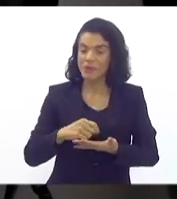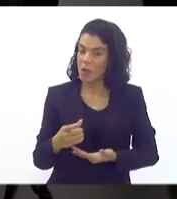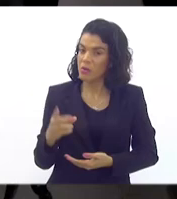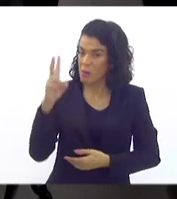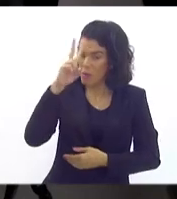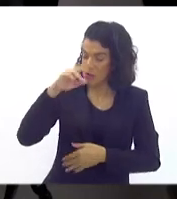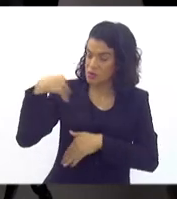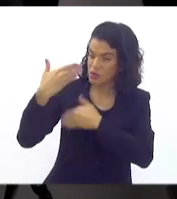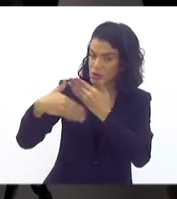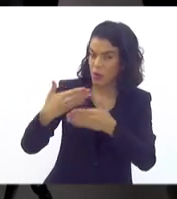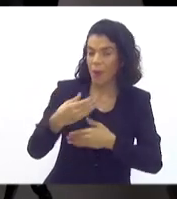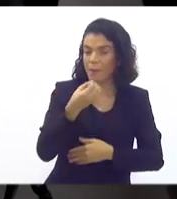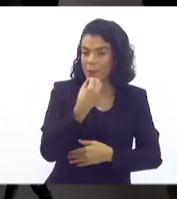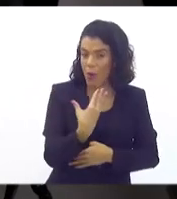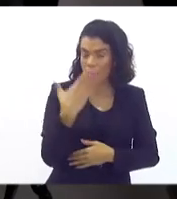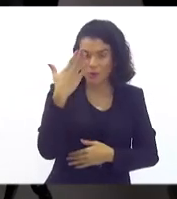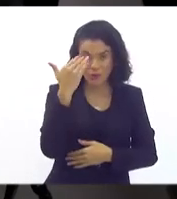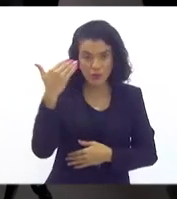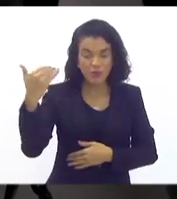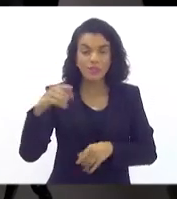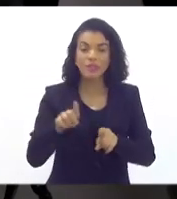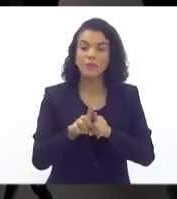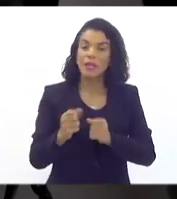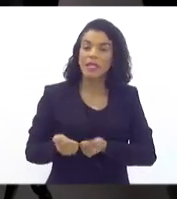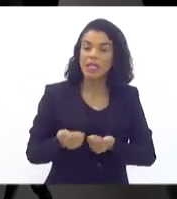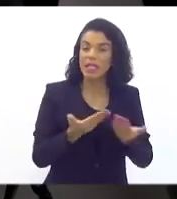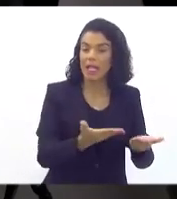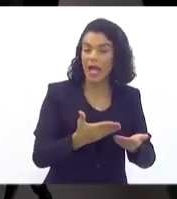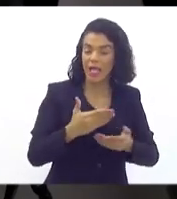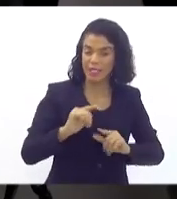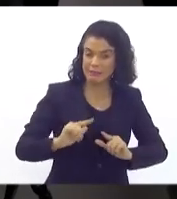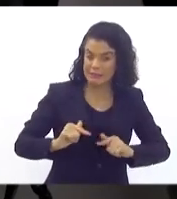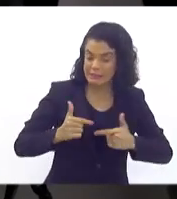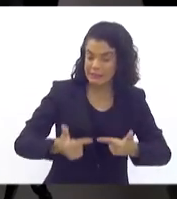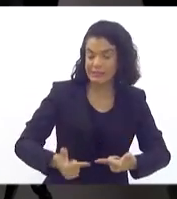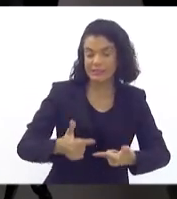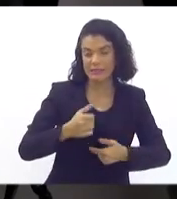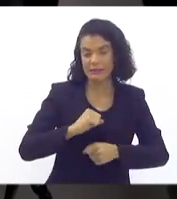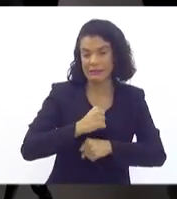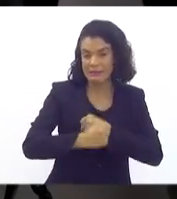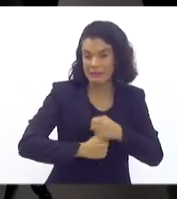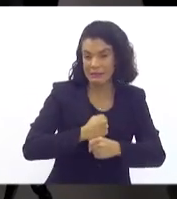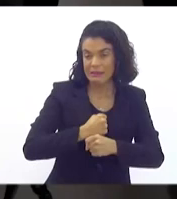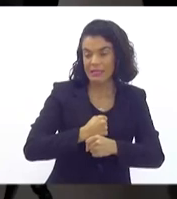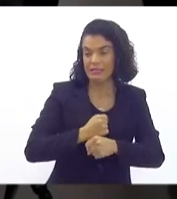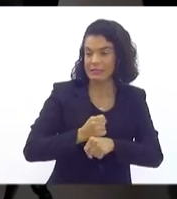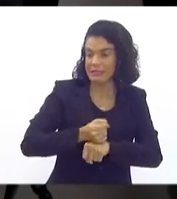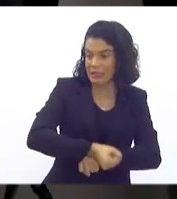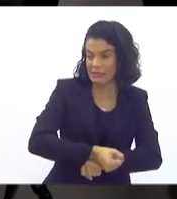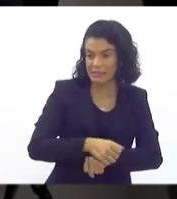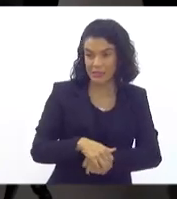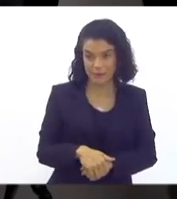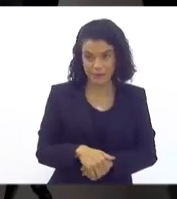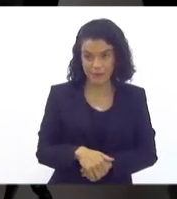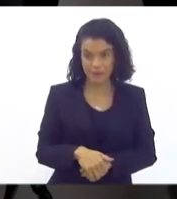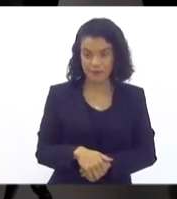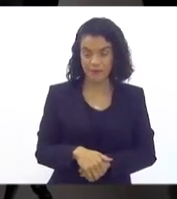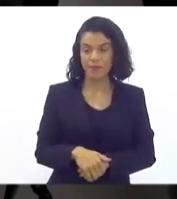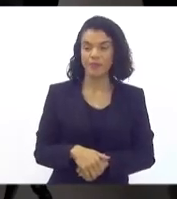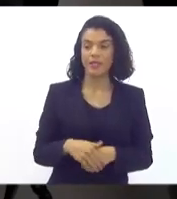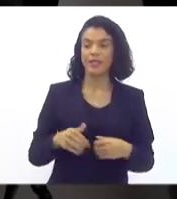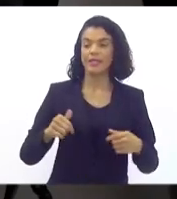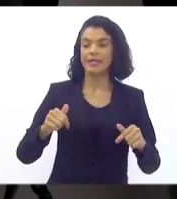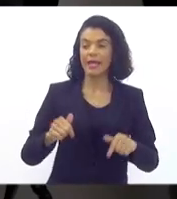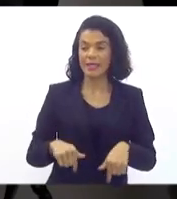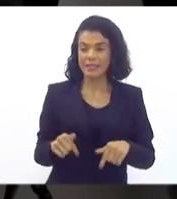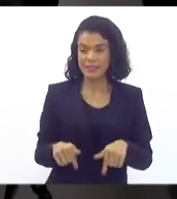né uma história de sucesso e de entrega de dedicação a causa pública e aqui